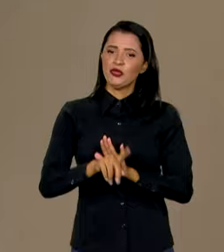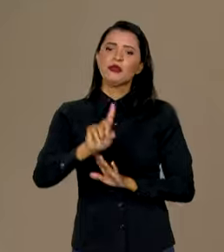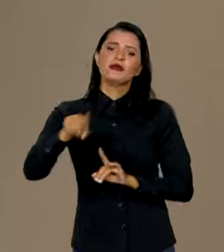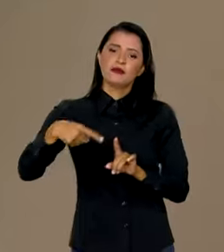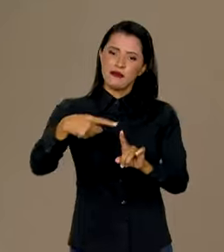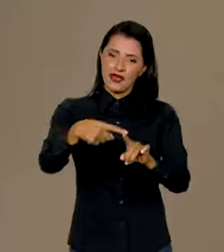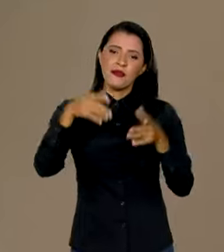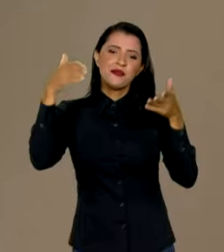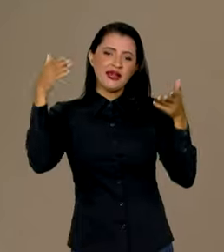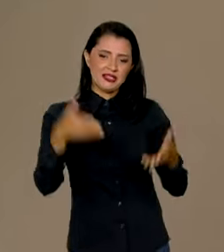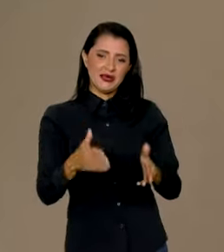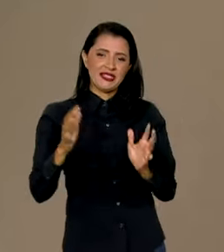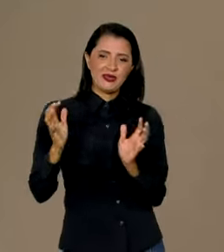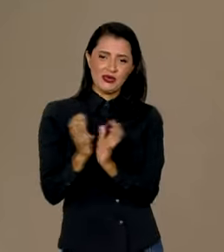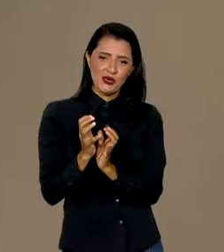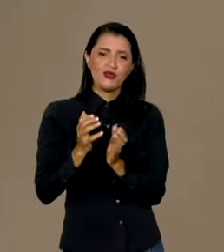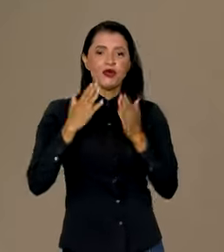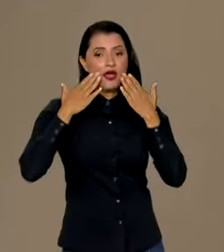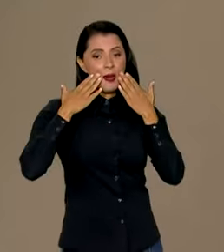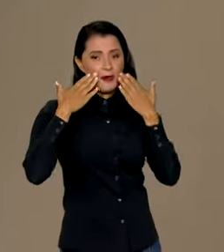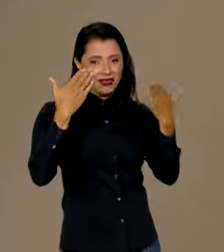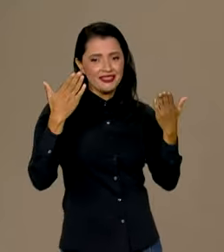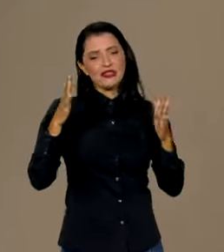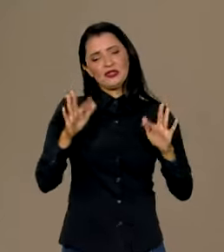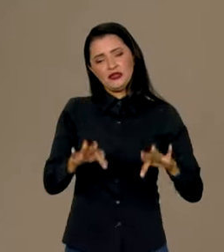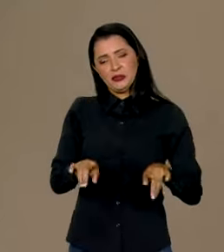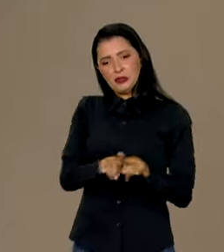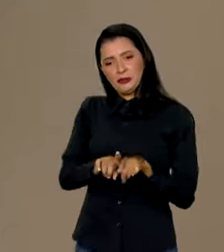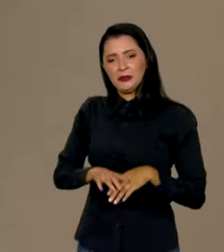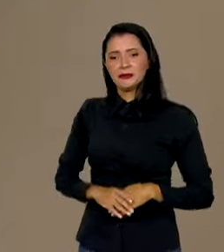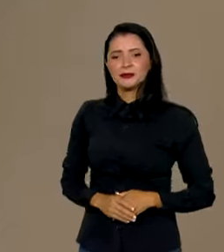da participação em grupo e a apresentação final.